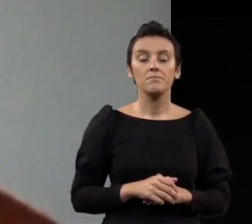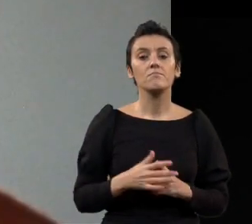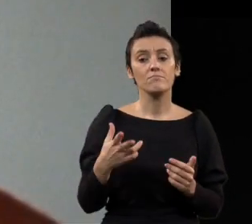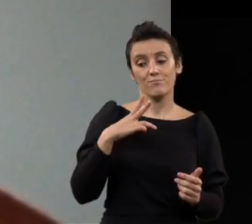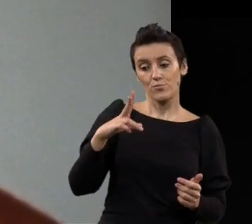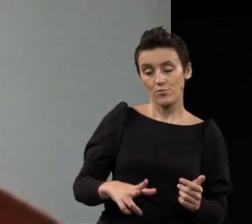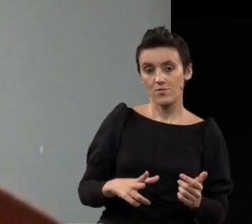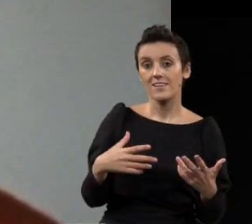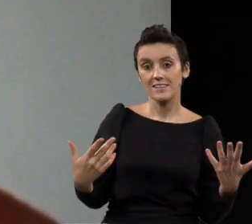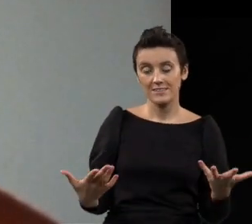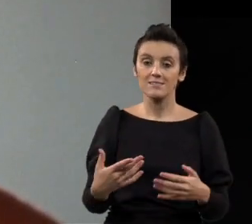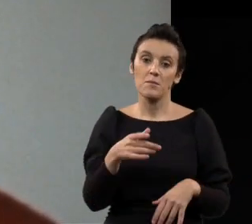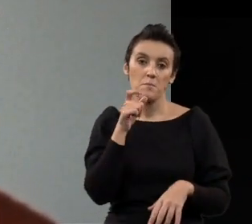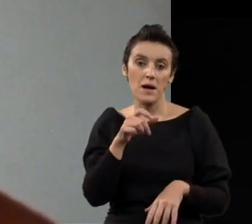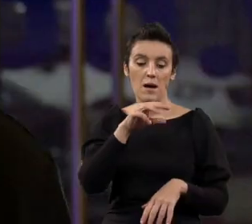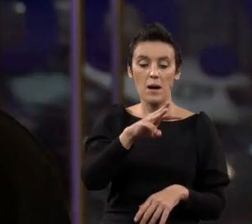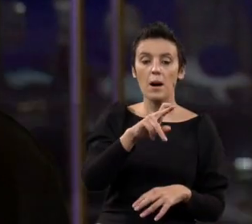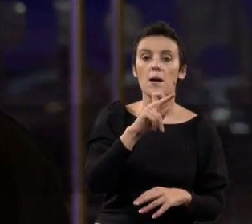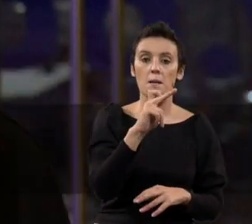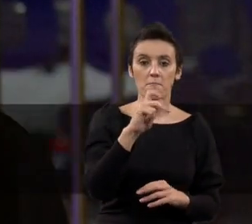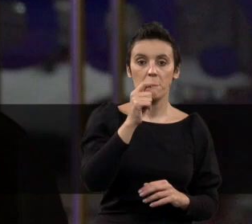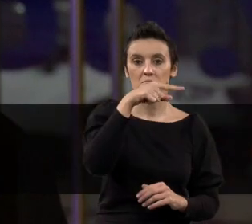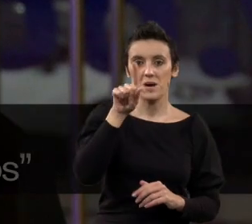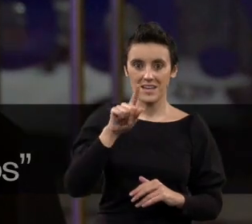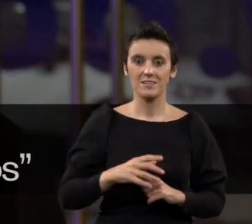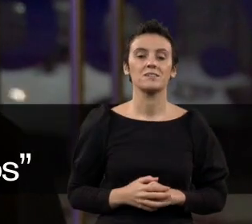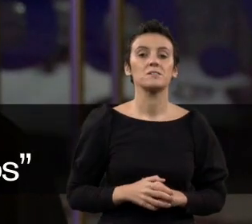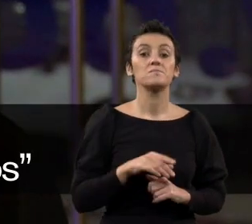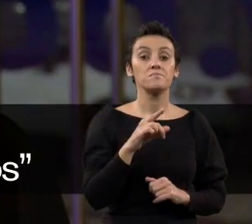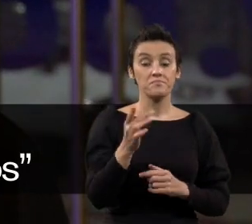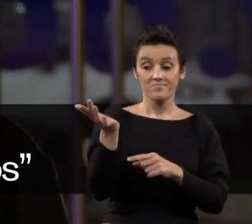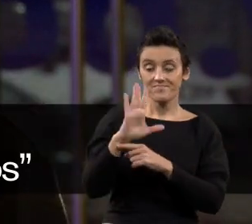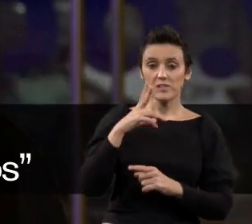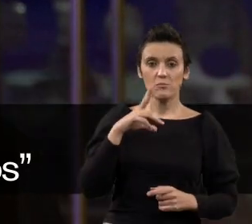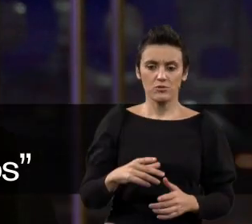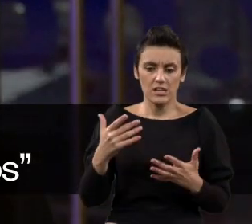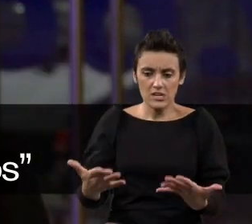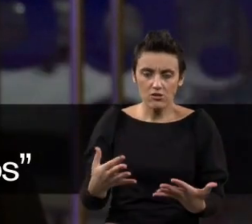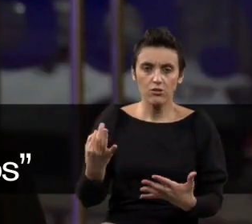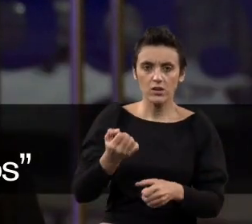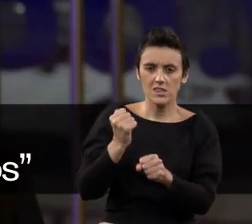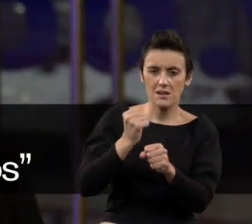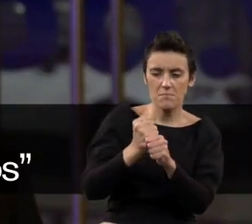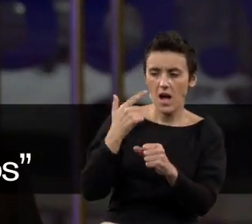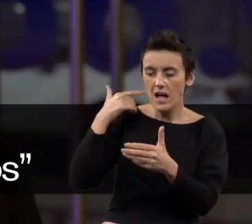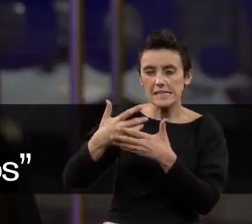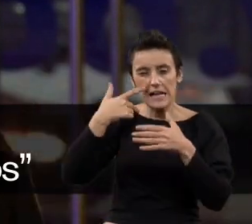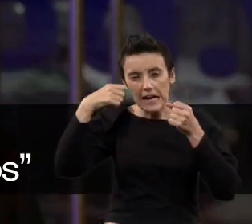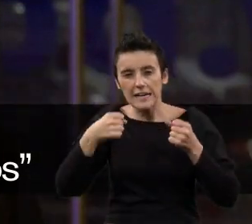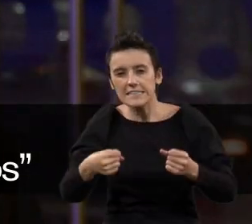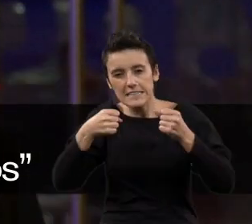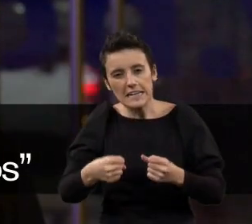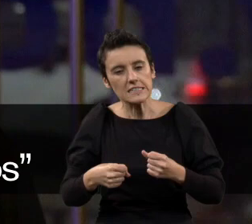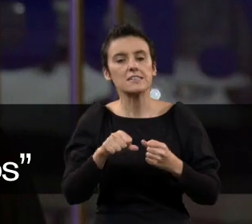Mai. No contexto do cinema português, neste momento, e depois de todo o trabalho e depois de toda a resiliência que